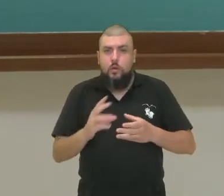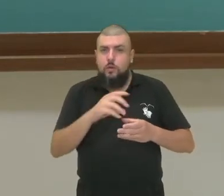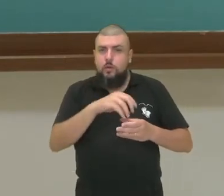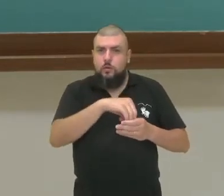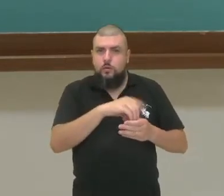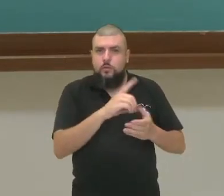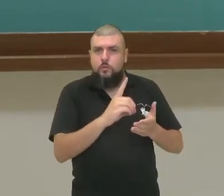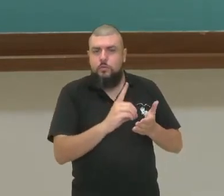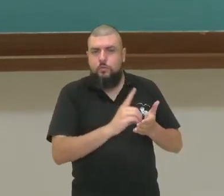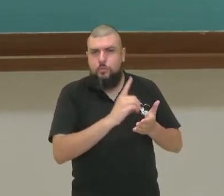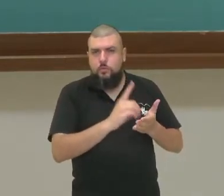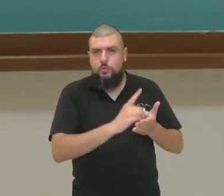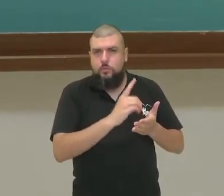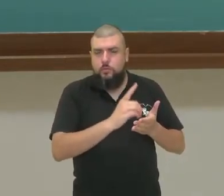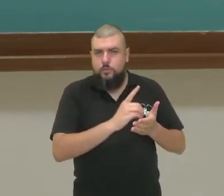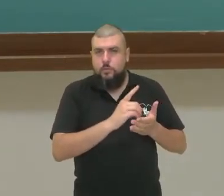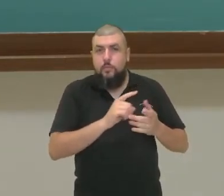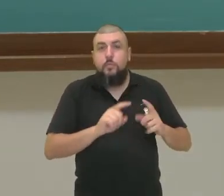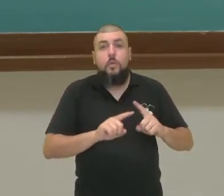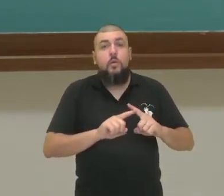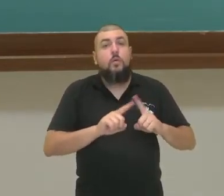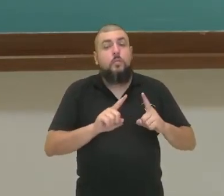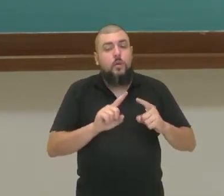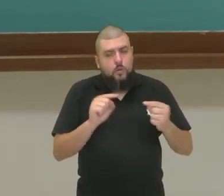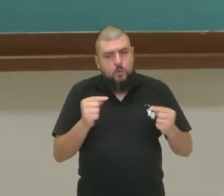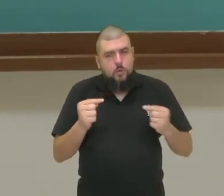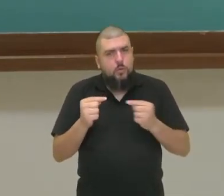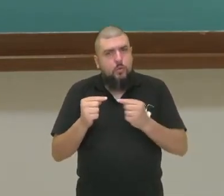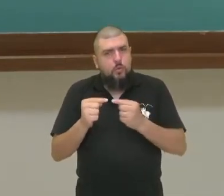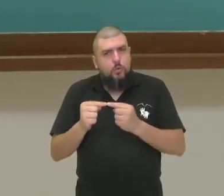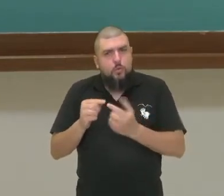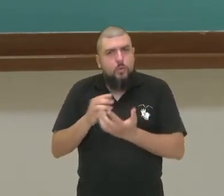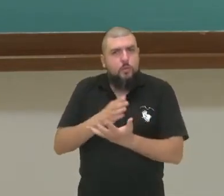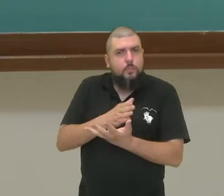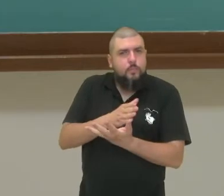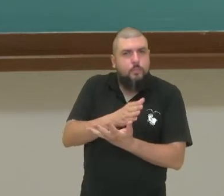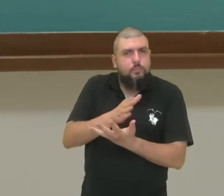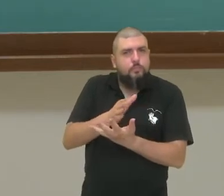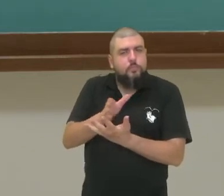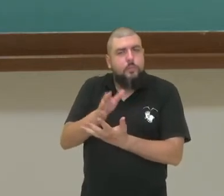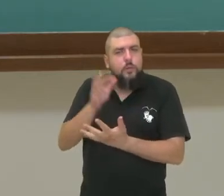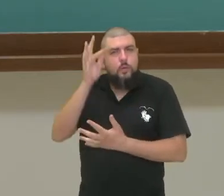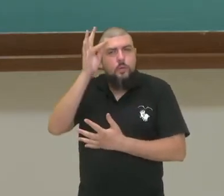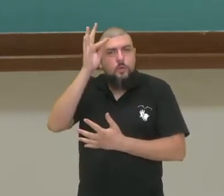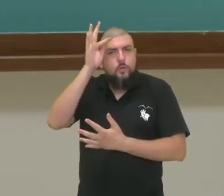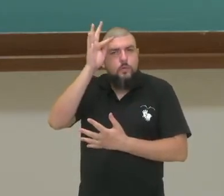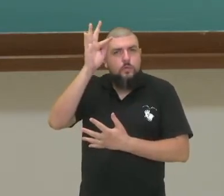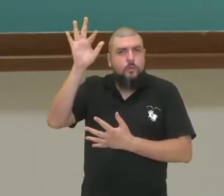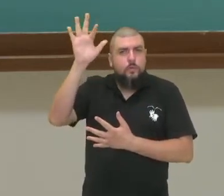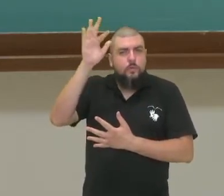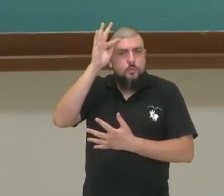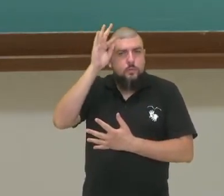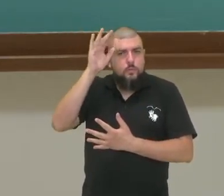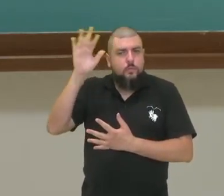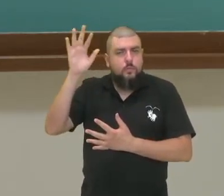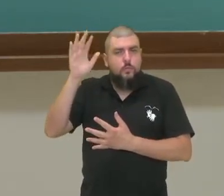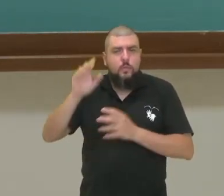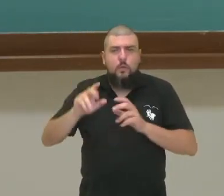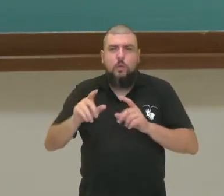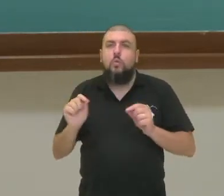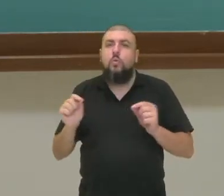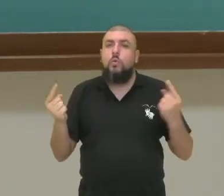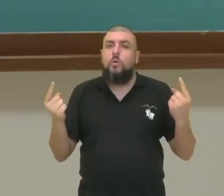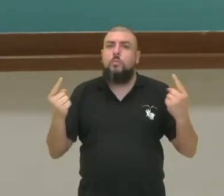que tem muita relação com essa corrente filosófica que, oposta à ideia de